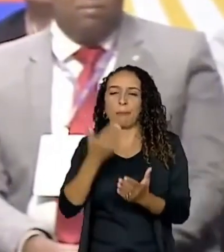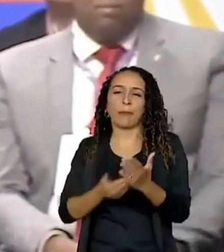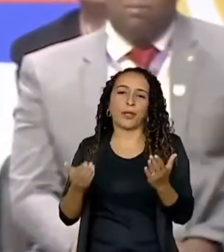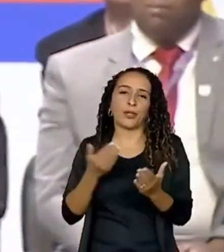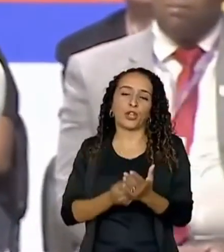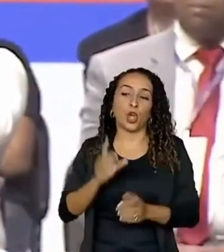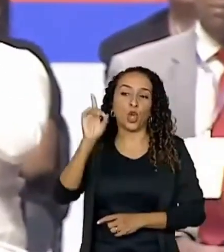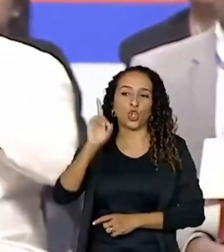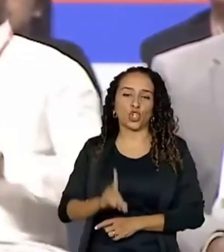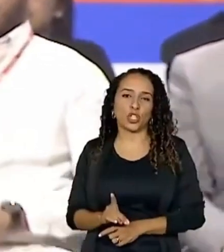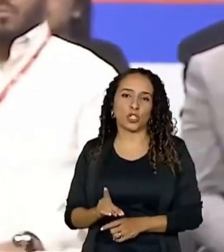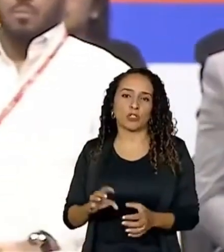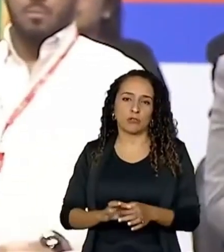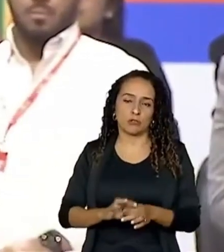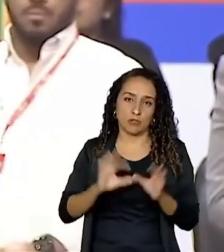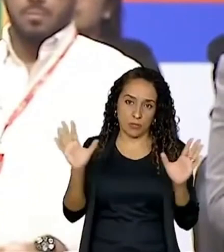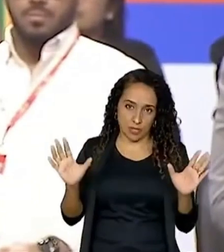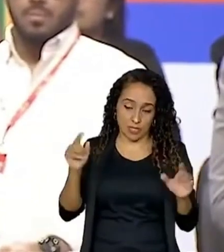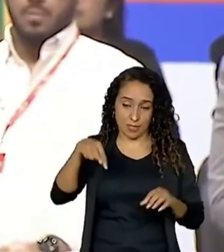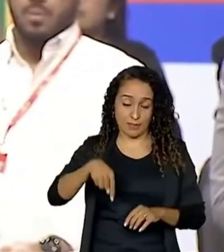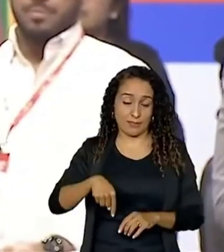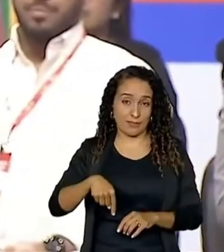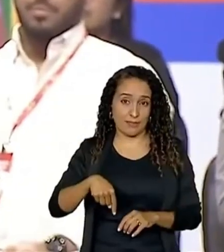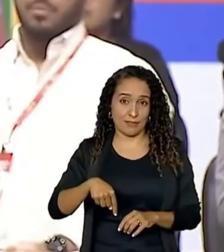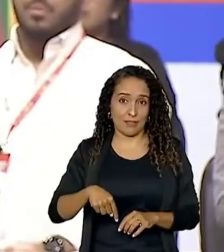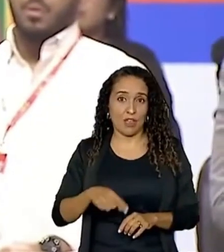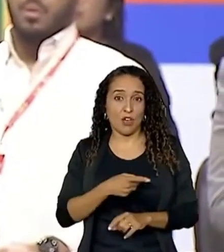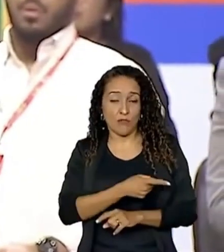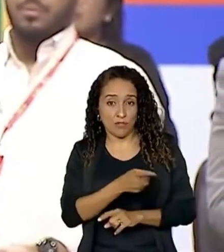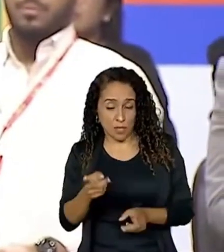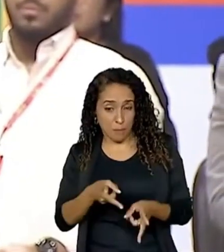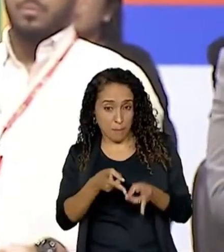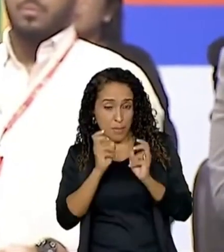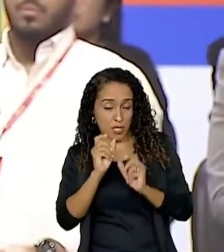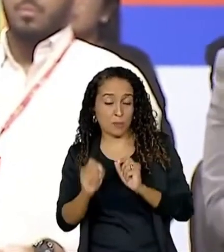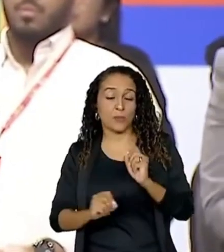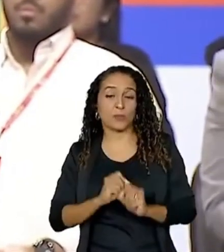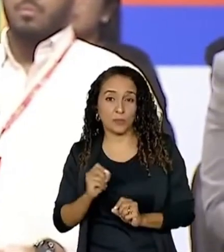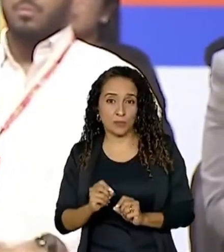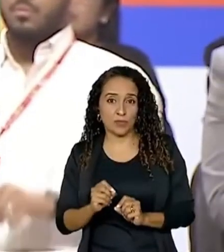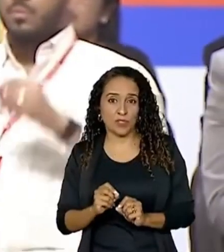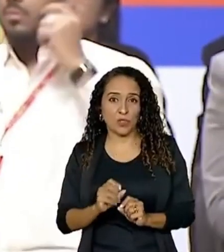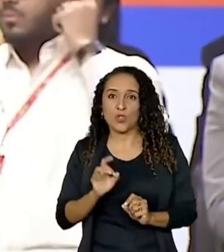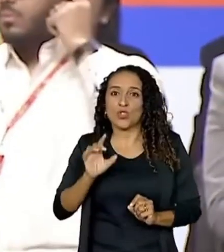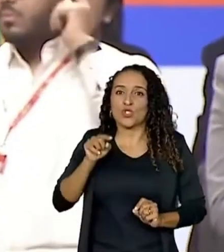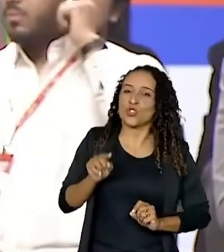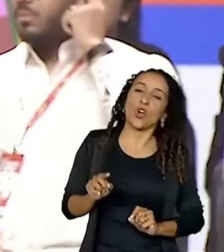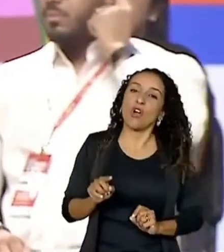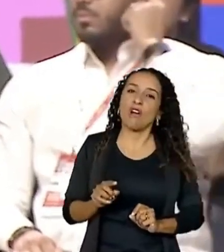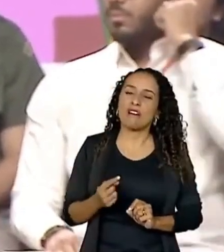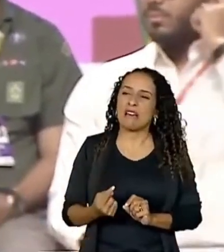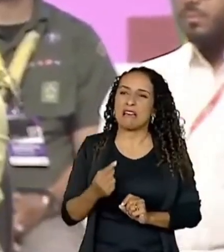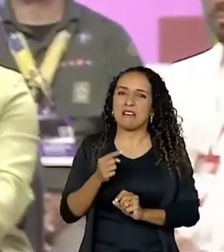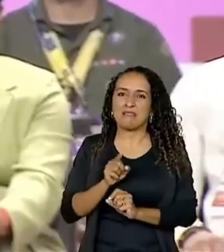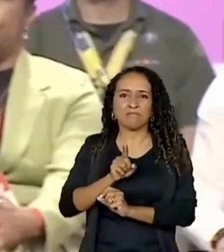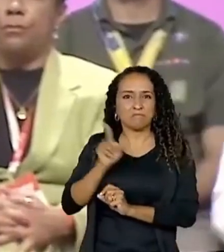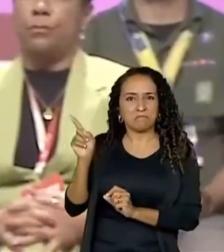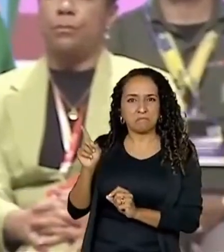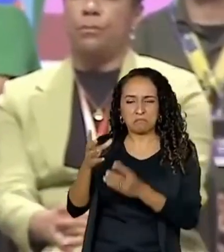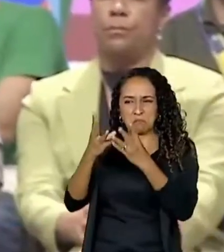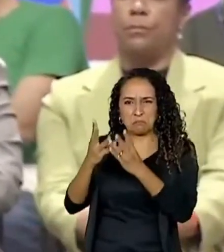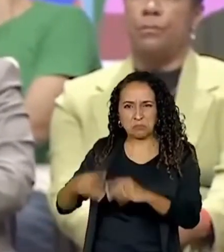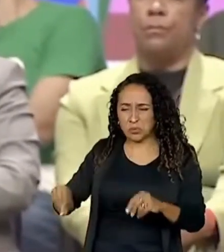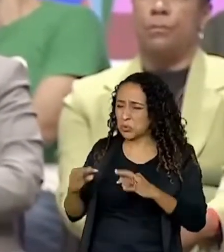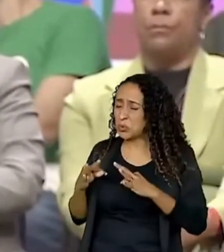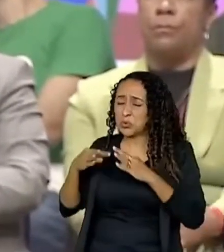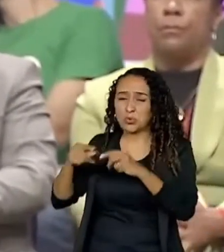a democracia nesse país. Vocês perceberam que não só eles destruíram tudo o que a gente